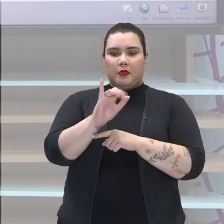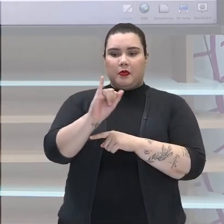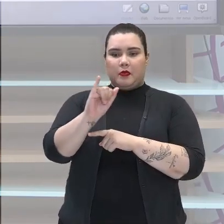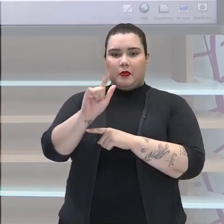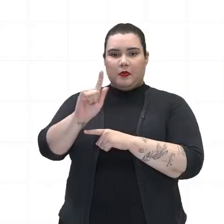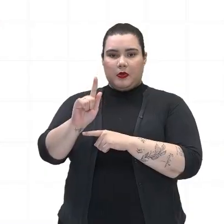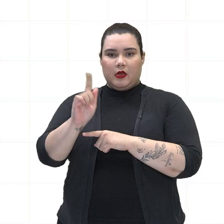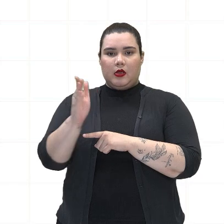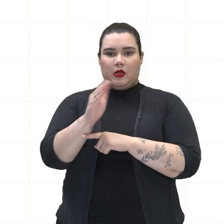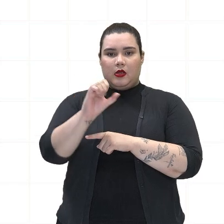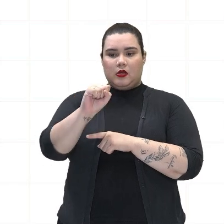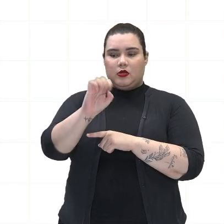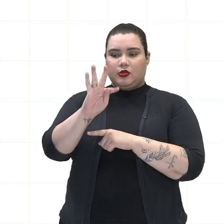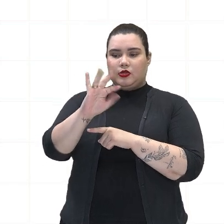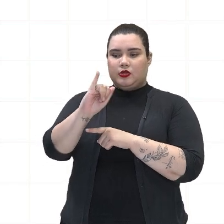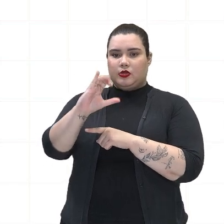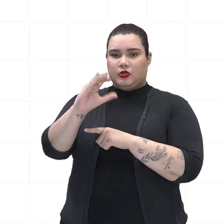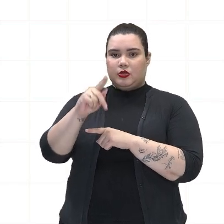Vamos ao texto.